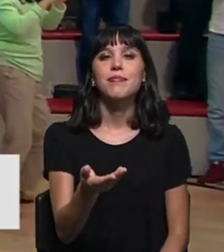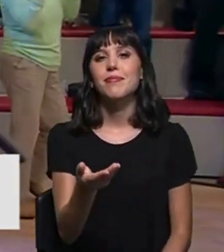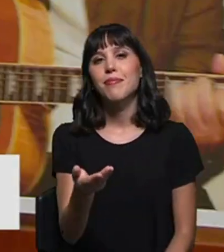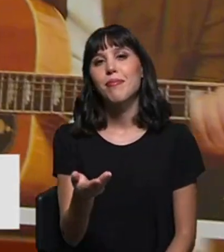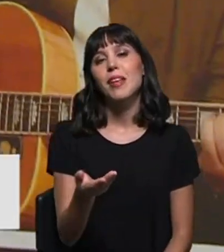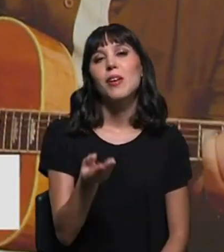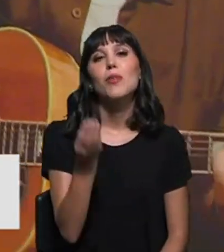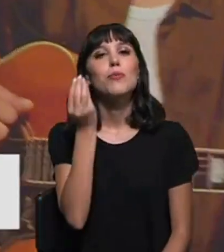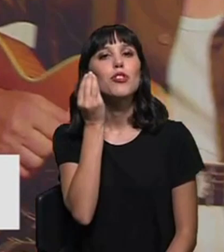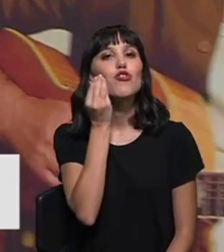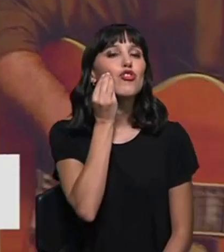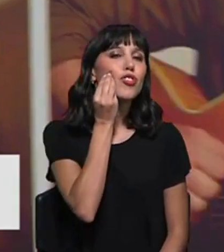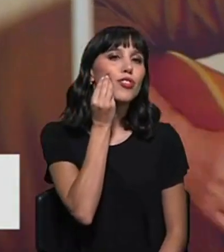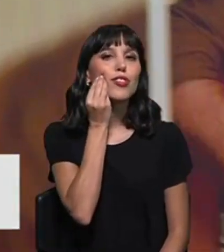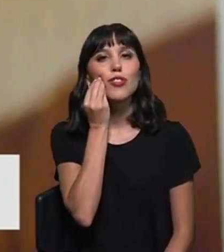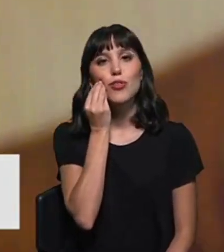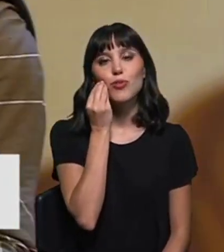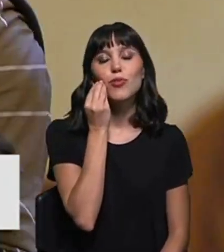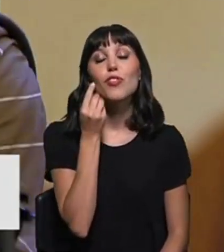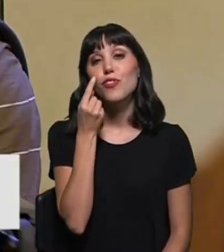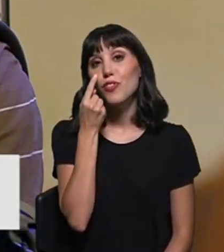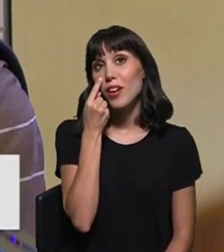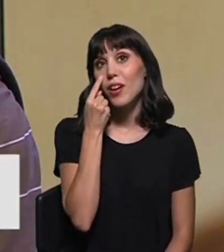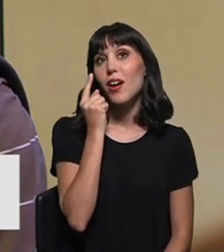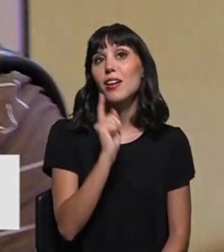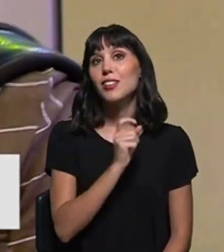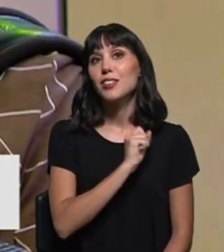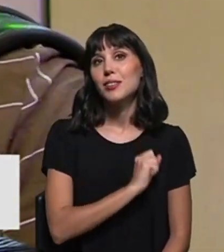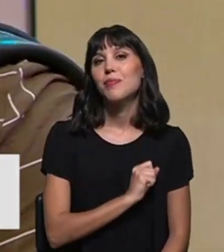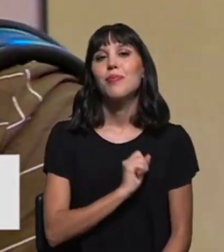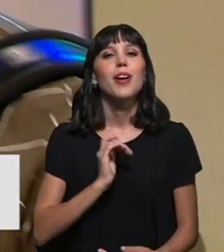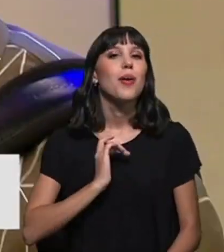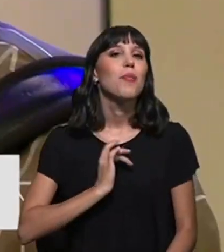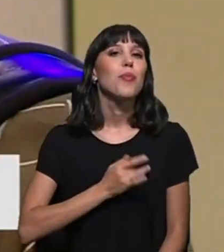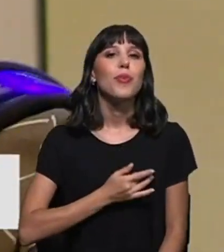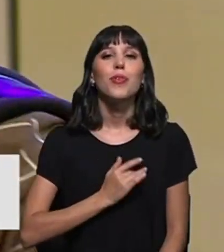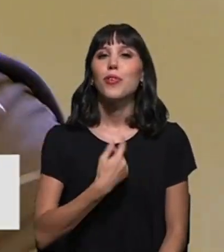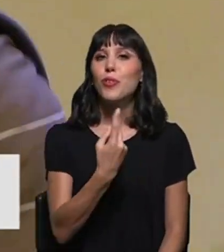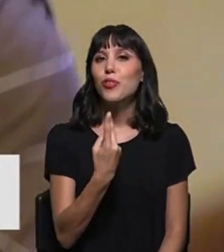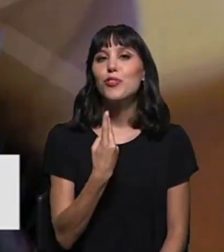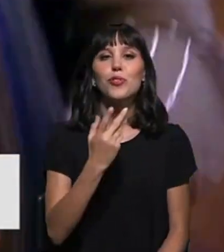Dá-me um beijinho e verás depois que o nosso amor é